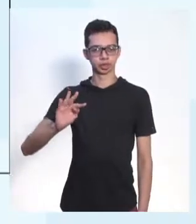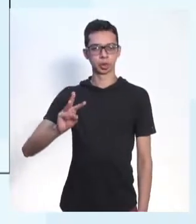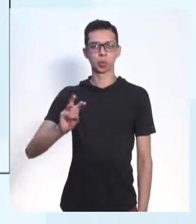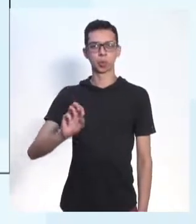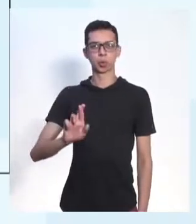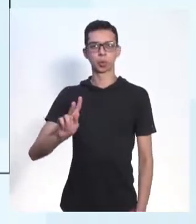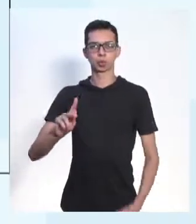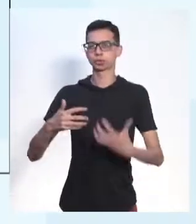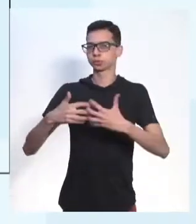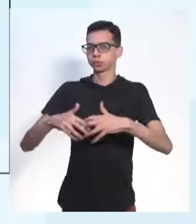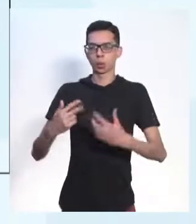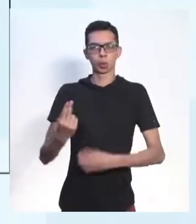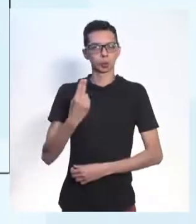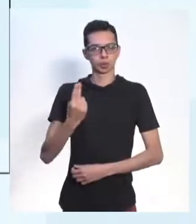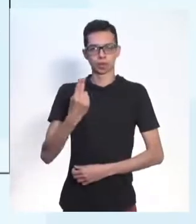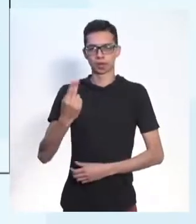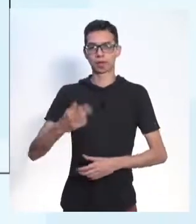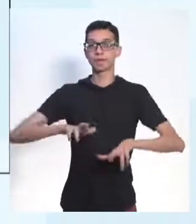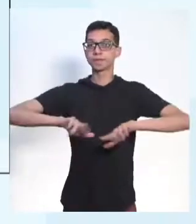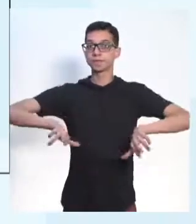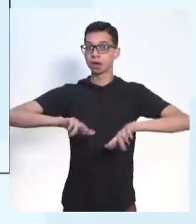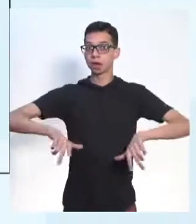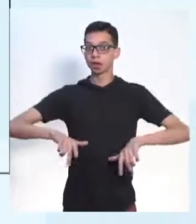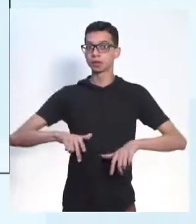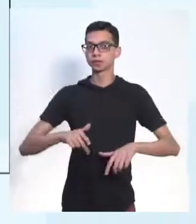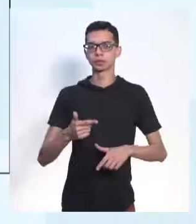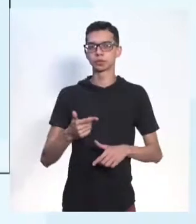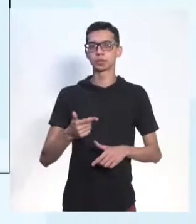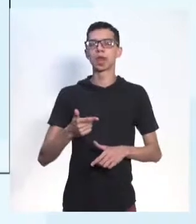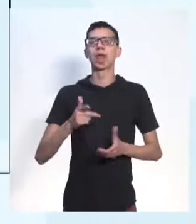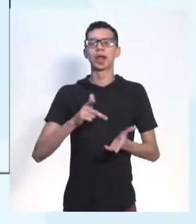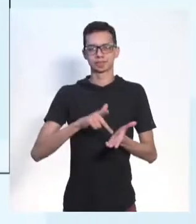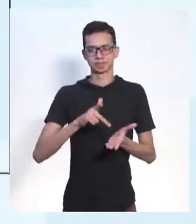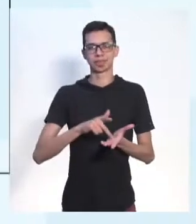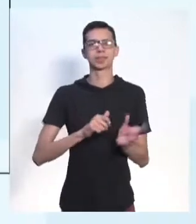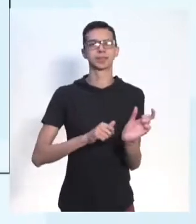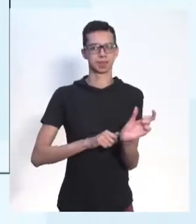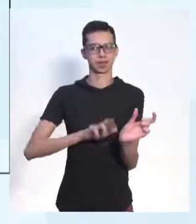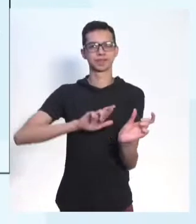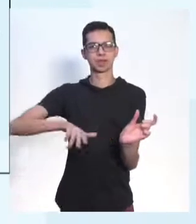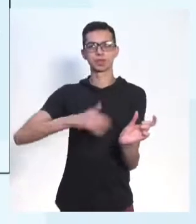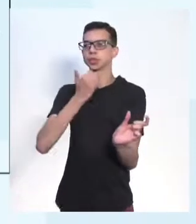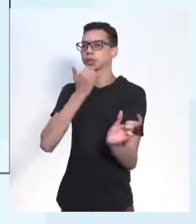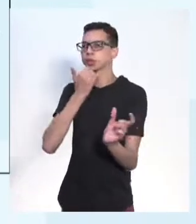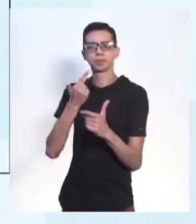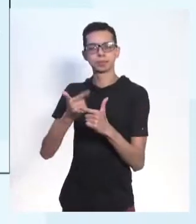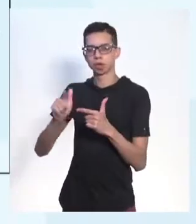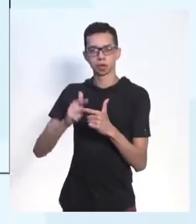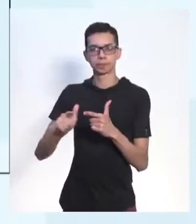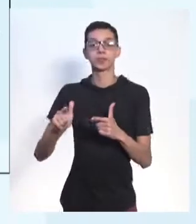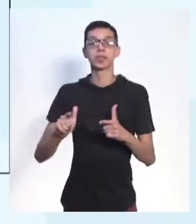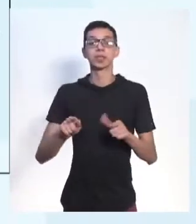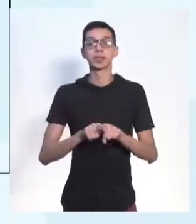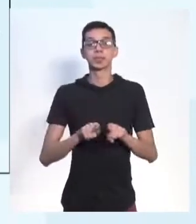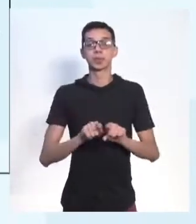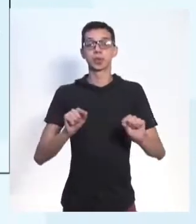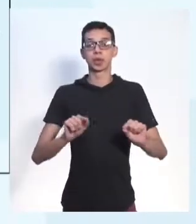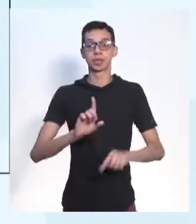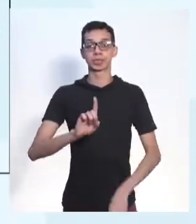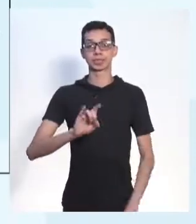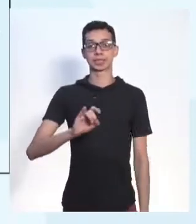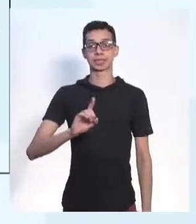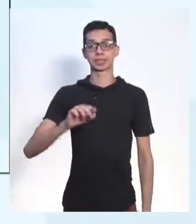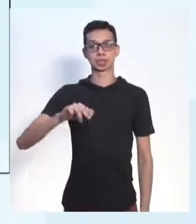porque está no plural, né, É Antônio? verdade, plural. I'm Tá sorry. No problem. E esse didn't aí, que está na E, é a mesma coisa que o